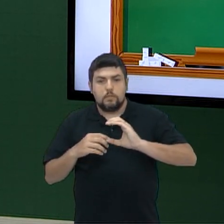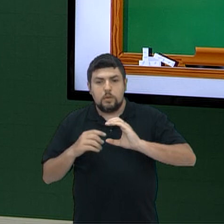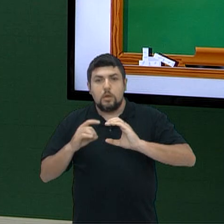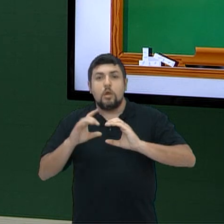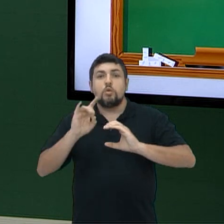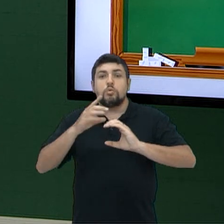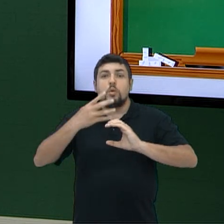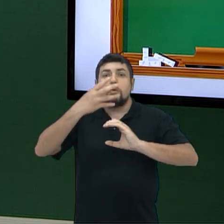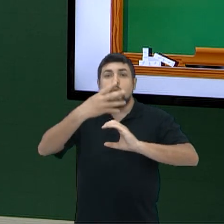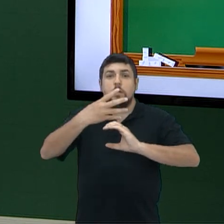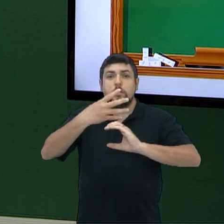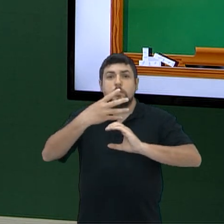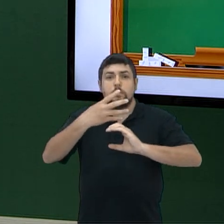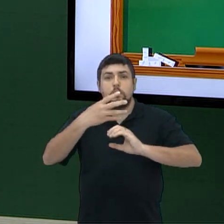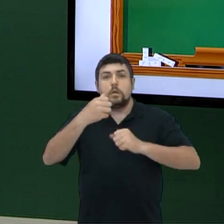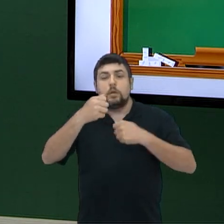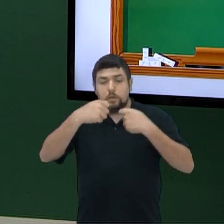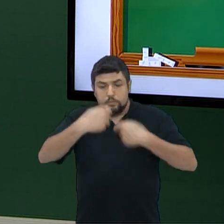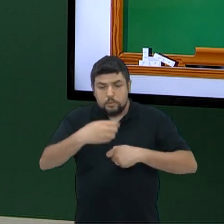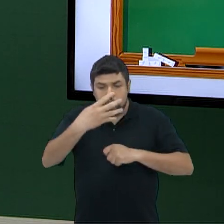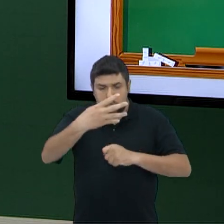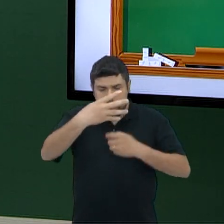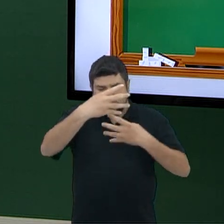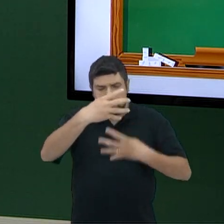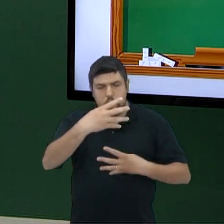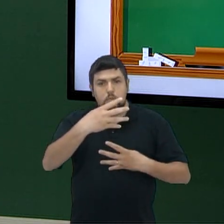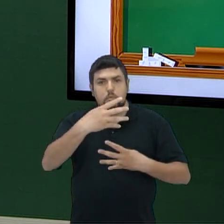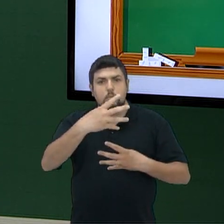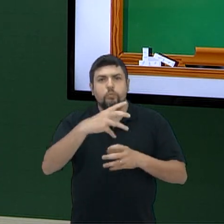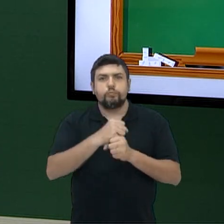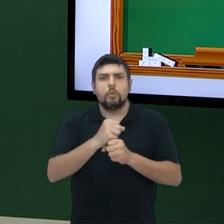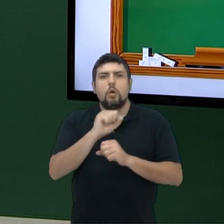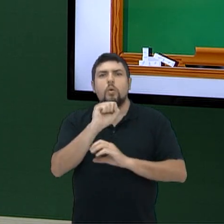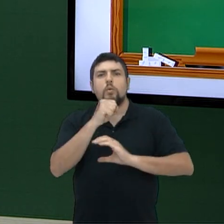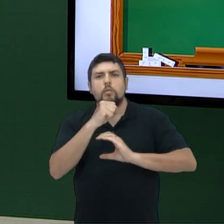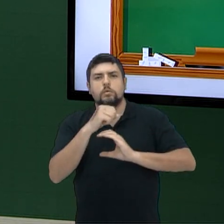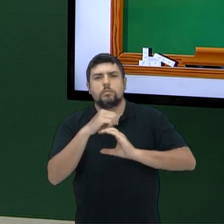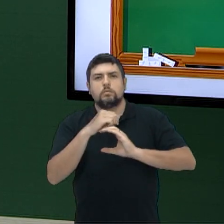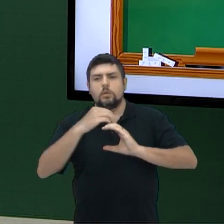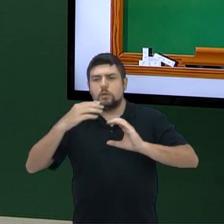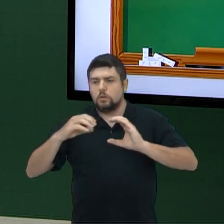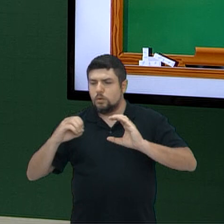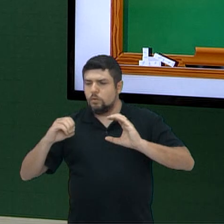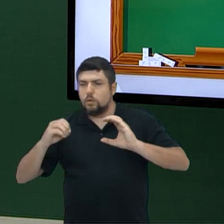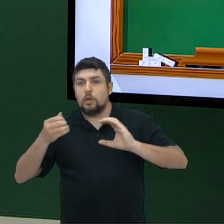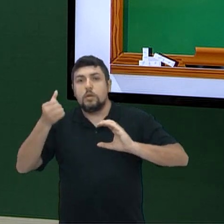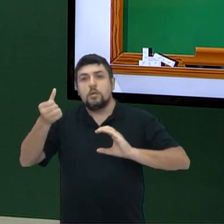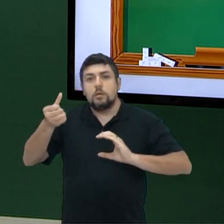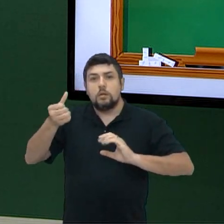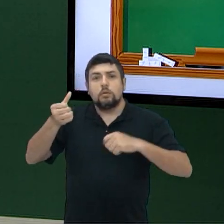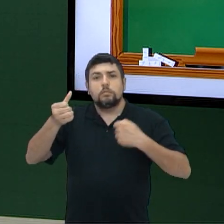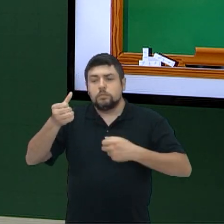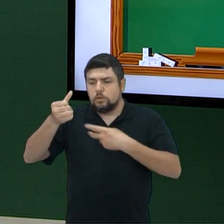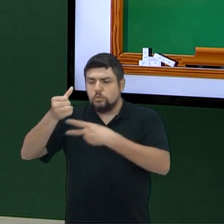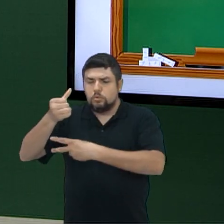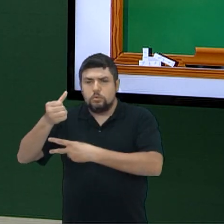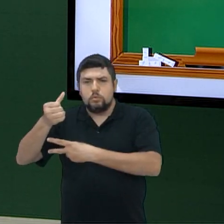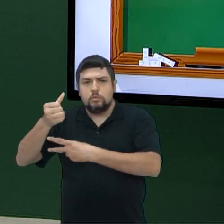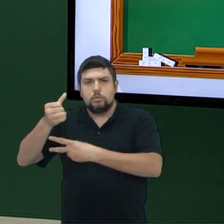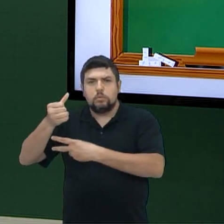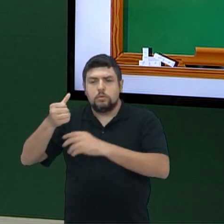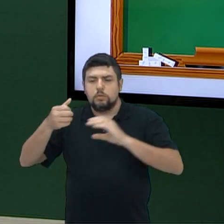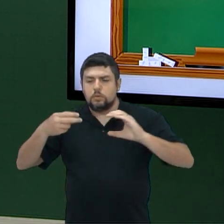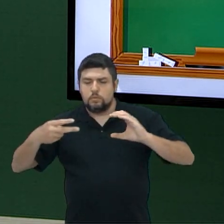Já o oxigênio precisa de apenas 2. Por isso eu utilizo 2 átomos de oxigênio. Porque cada